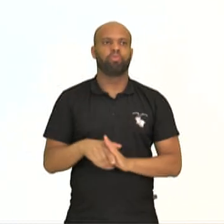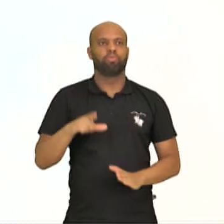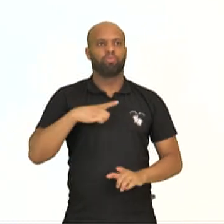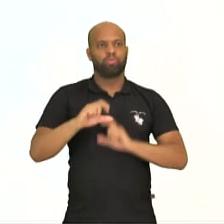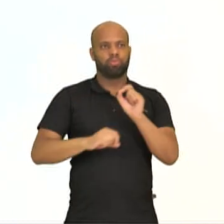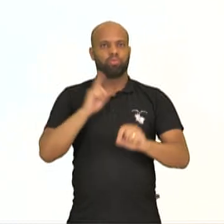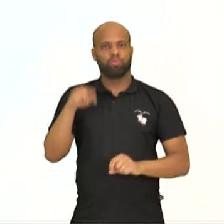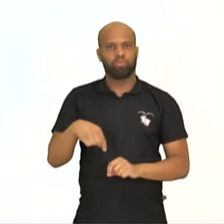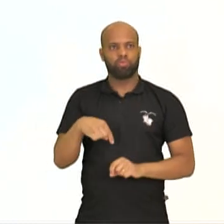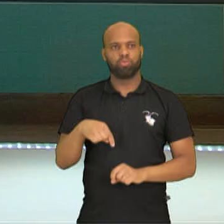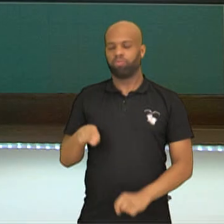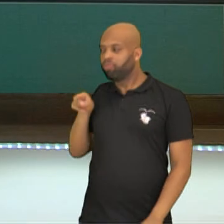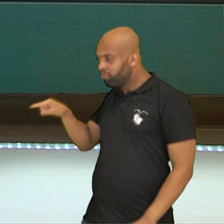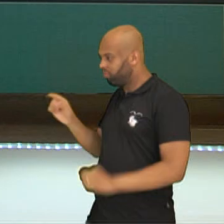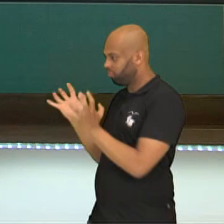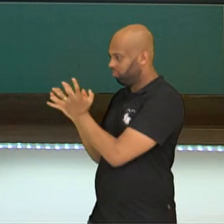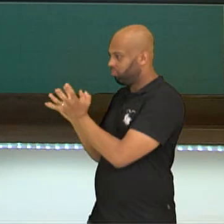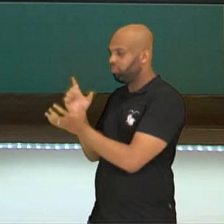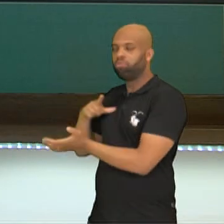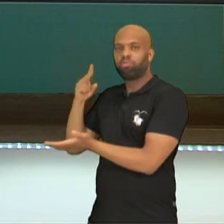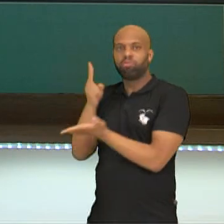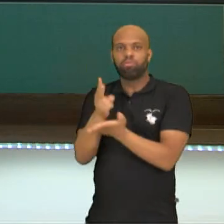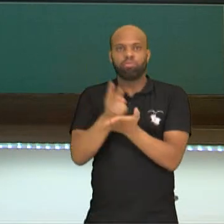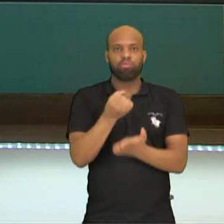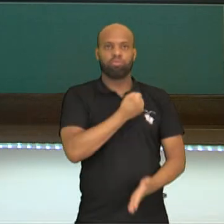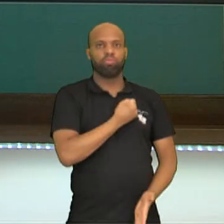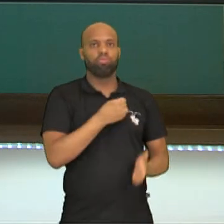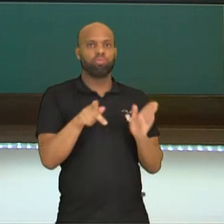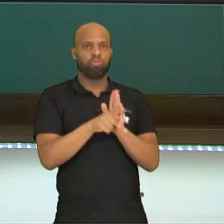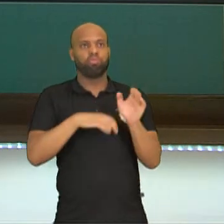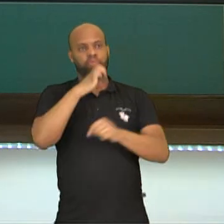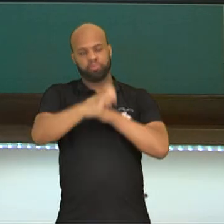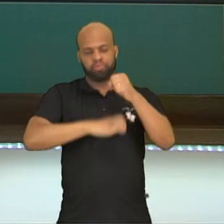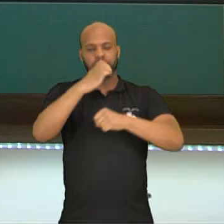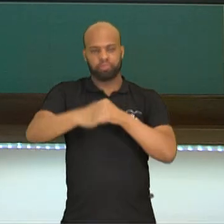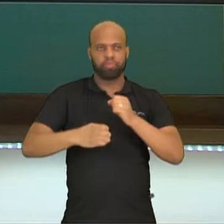são isoeletrônicos, têm o mesmo número de elétrons.